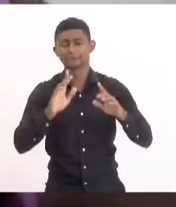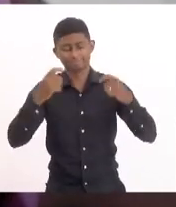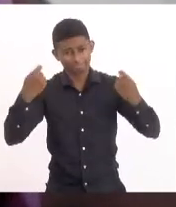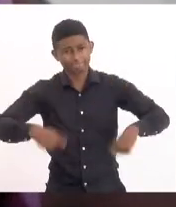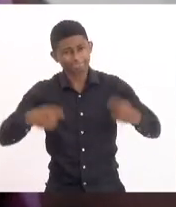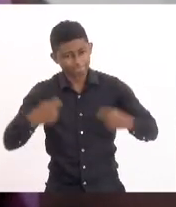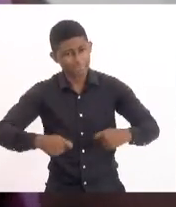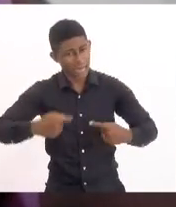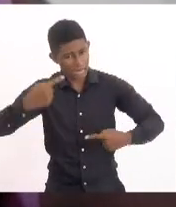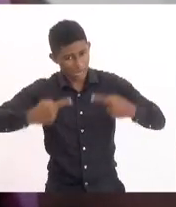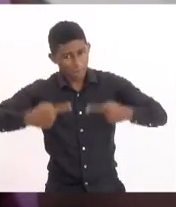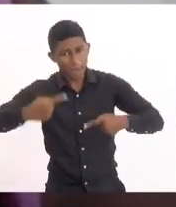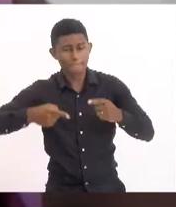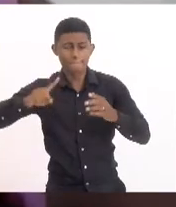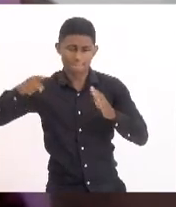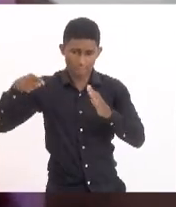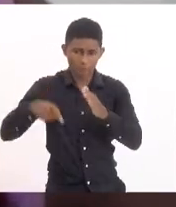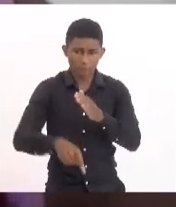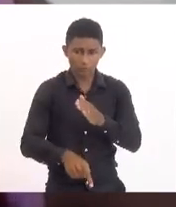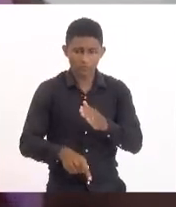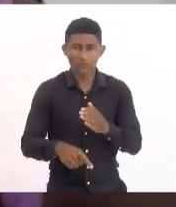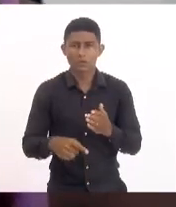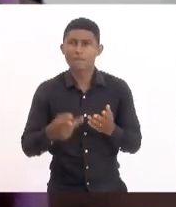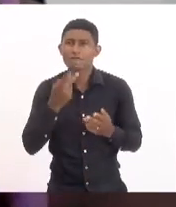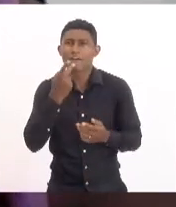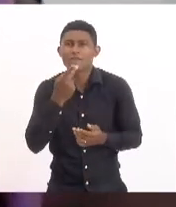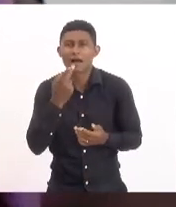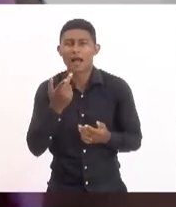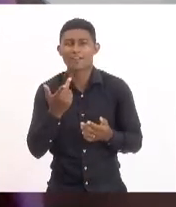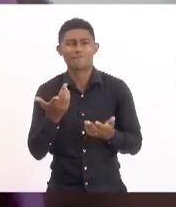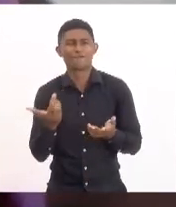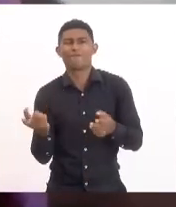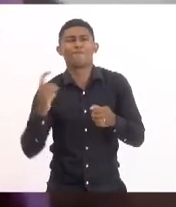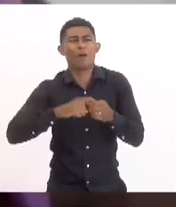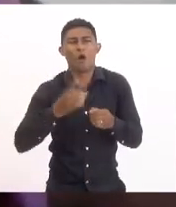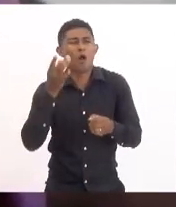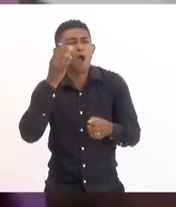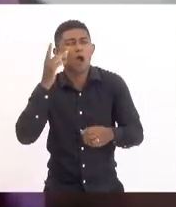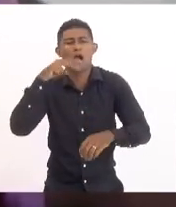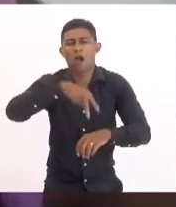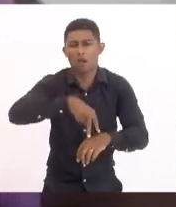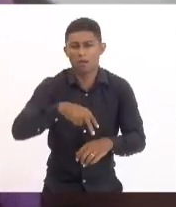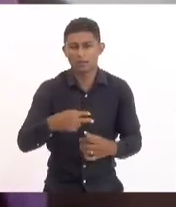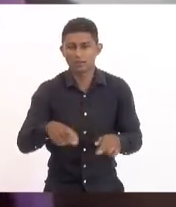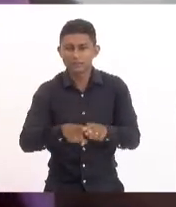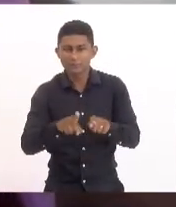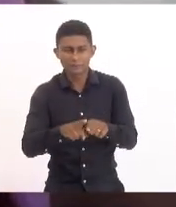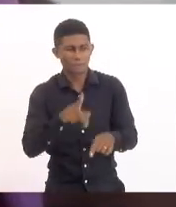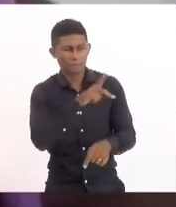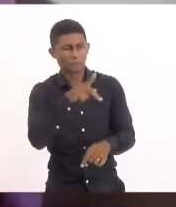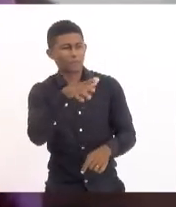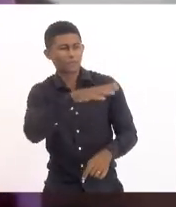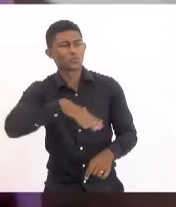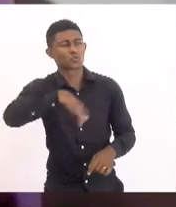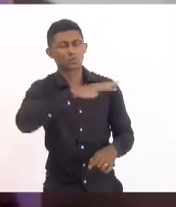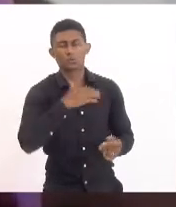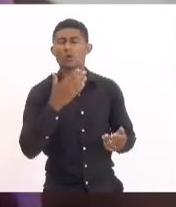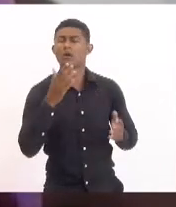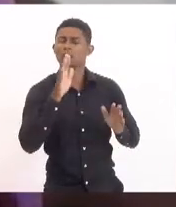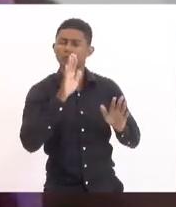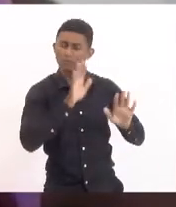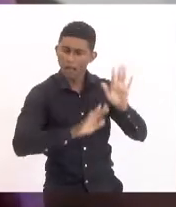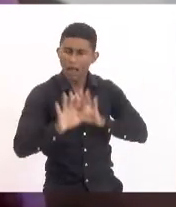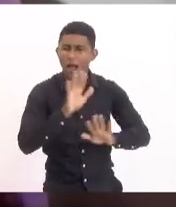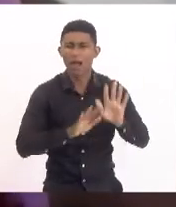esse debate, né? Não é só o retorno ou só o cuidado com o corpo discente, corpo docente, equipe de